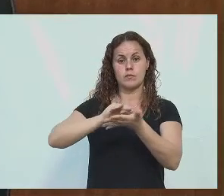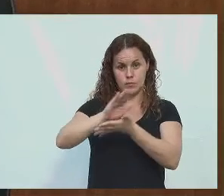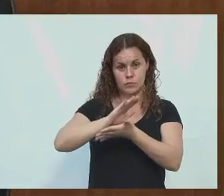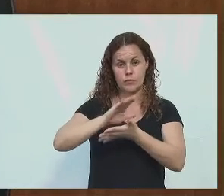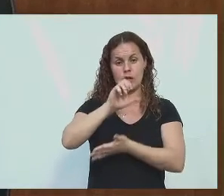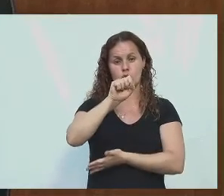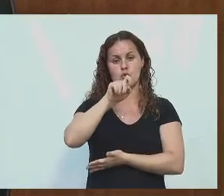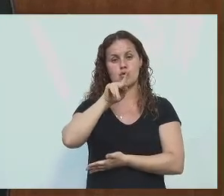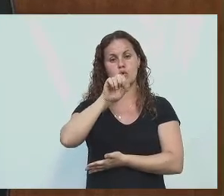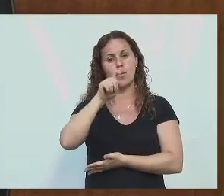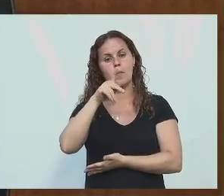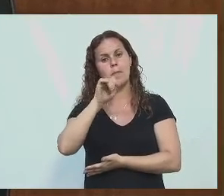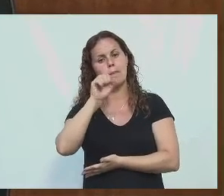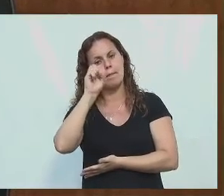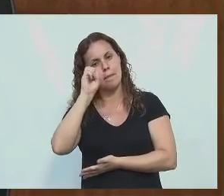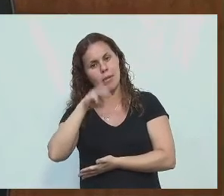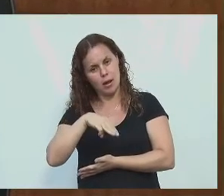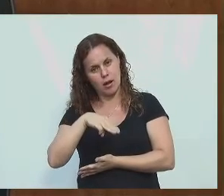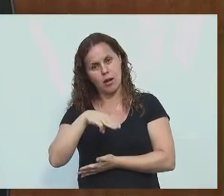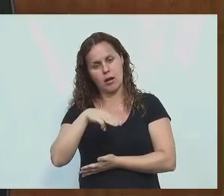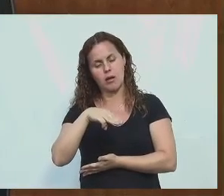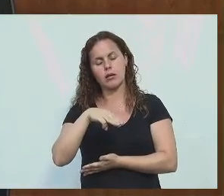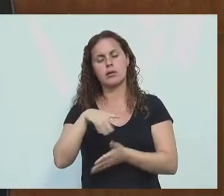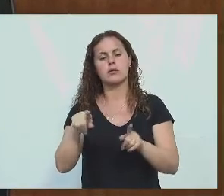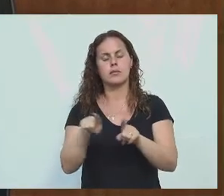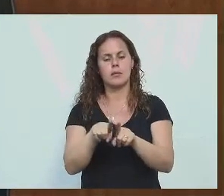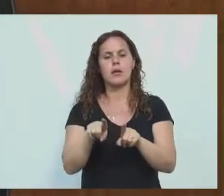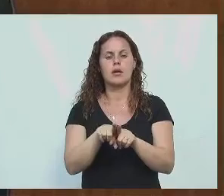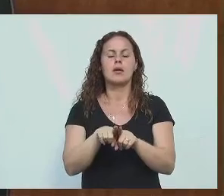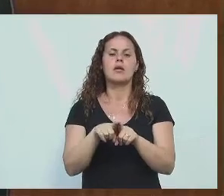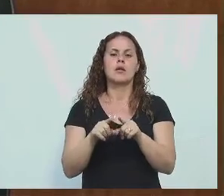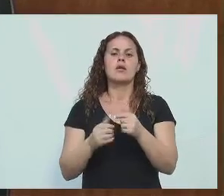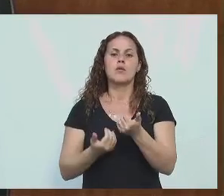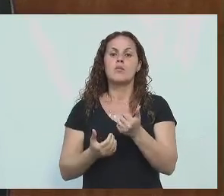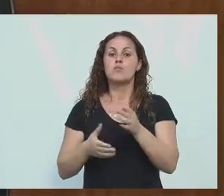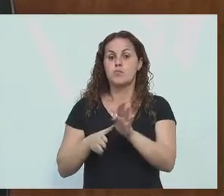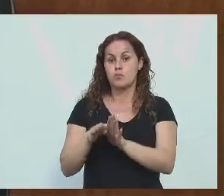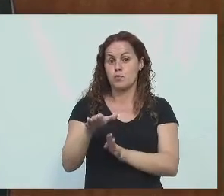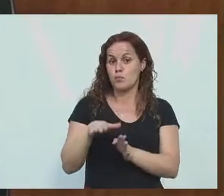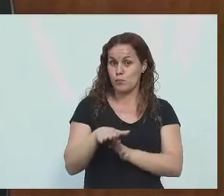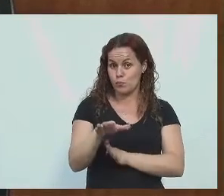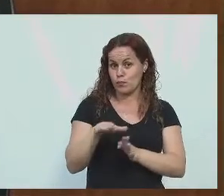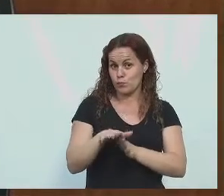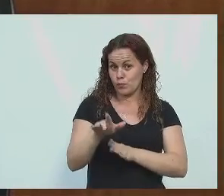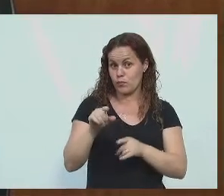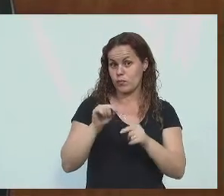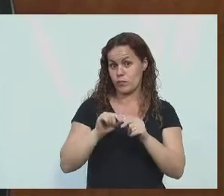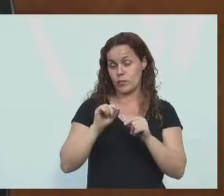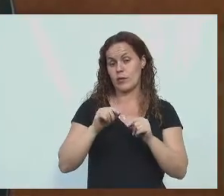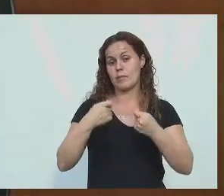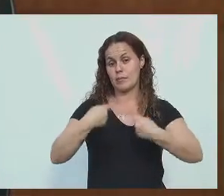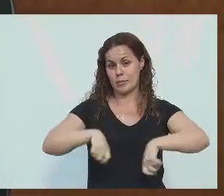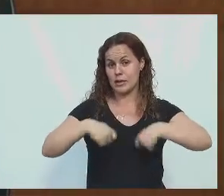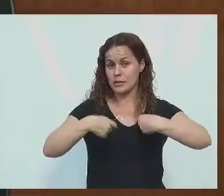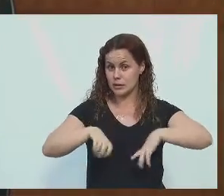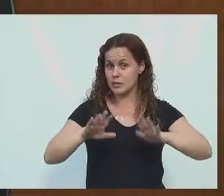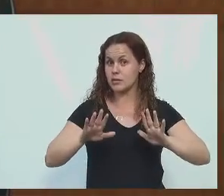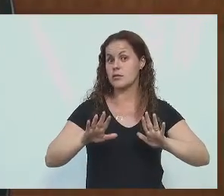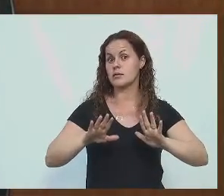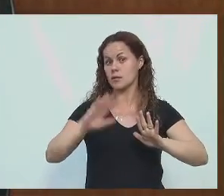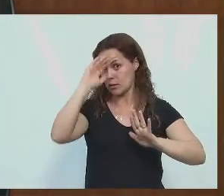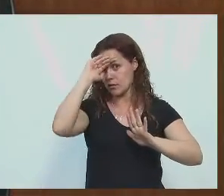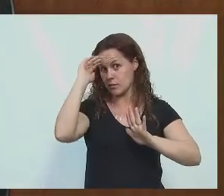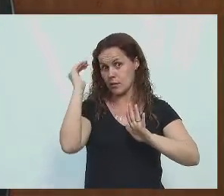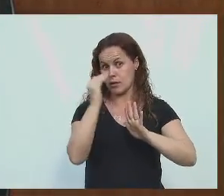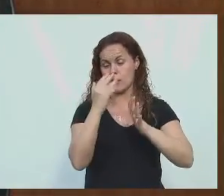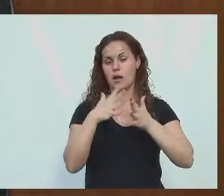Mata, né, Superintendência Regional do Meio Ambiente. Então, a gente quer que realmente seja disciplinado esse